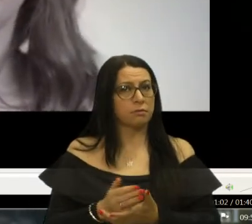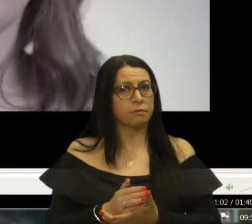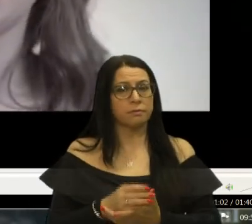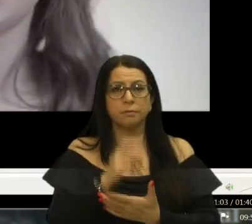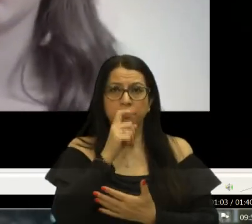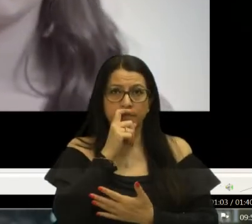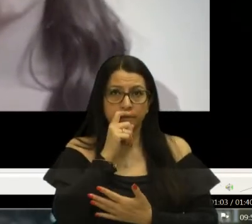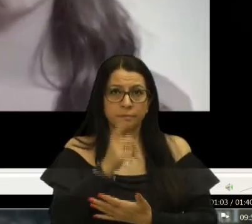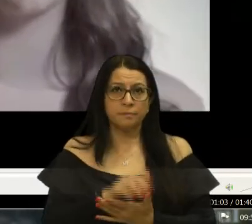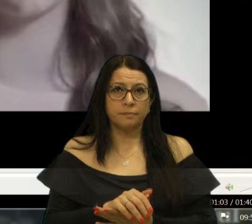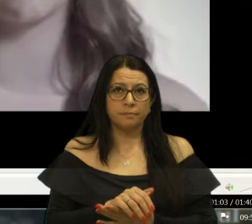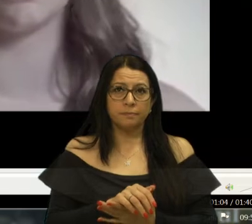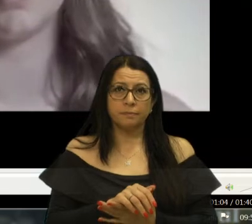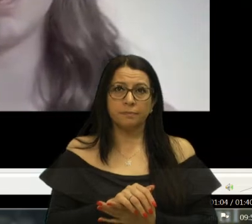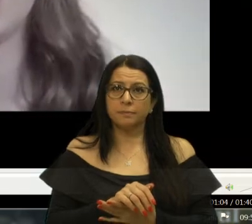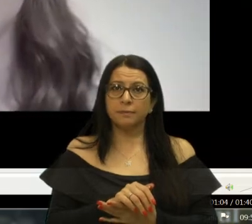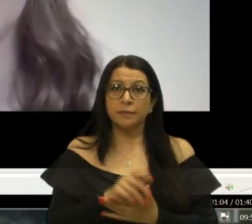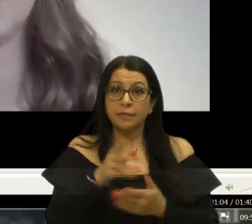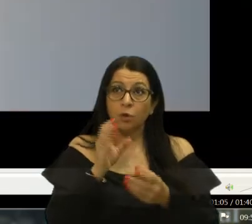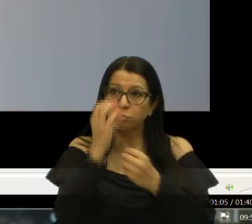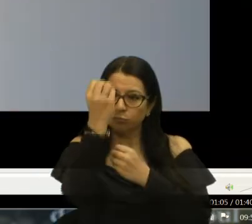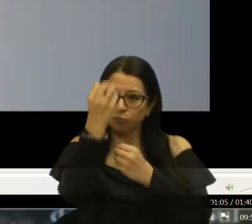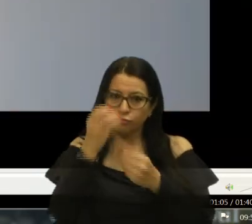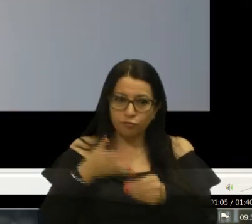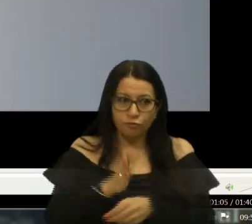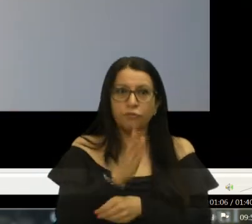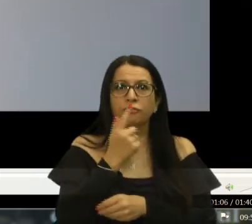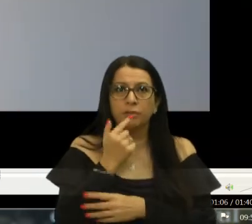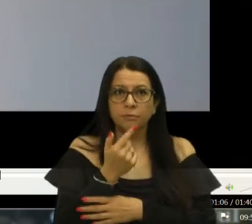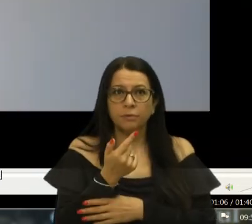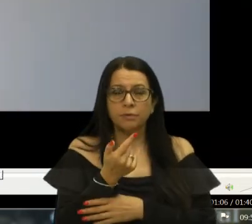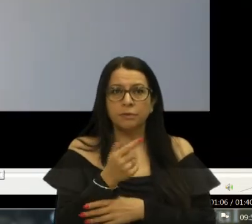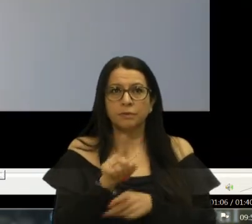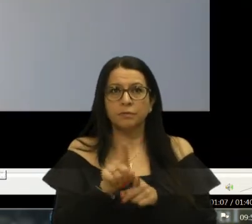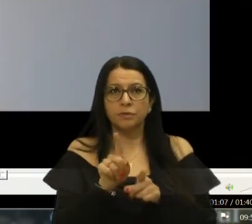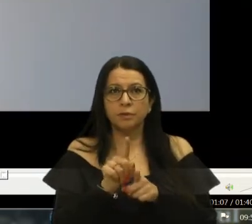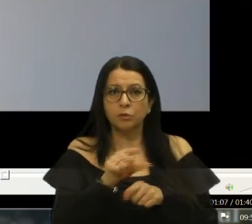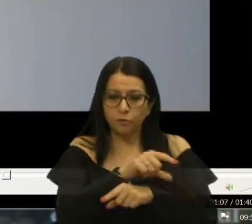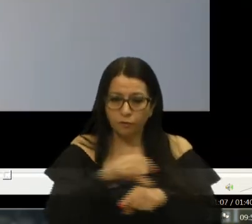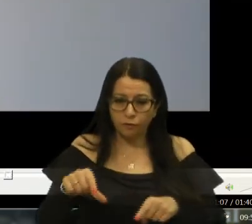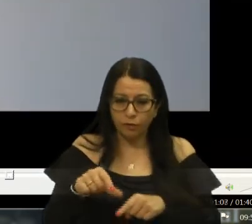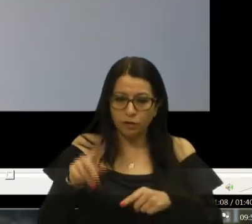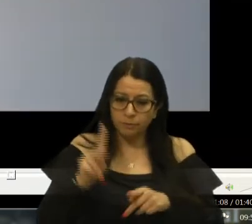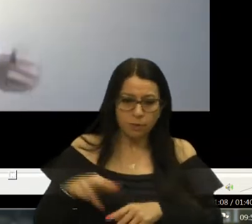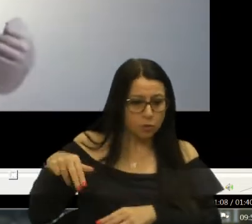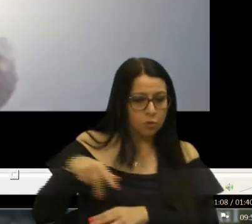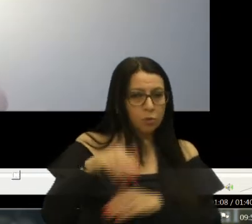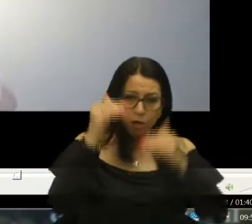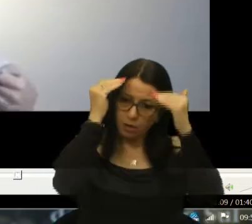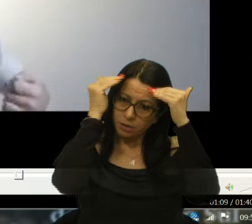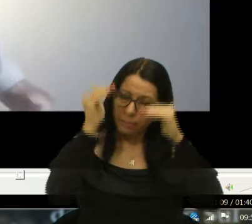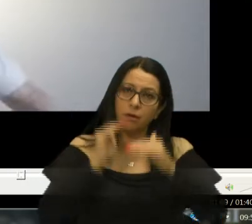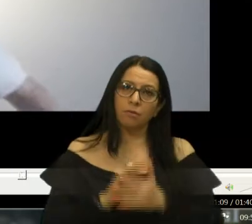Pai, não passa no sinal vermelho. Quando tem gente passando na faixa, respeita.